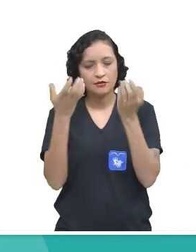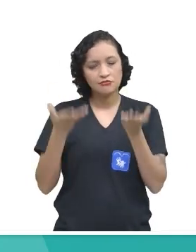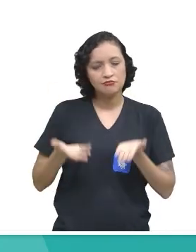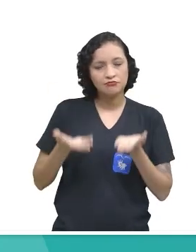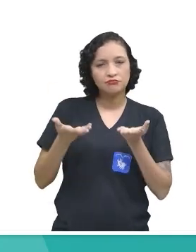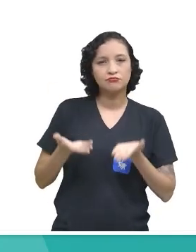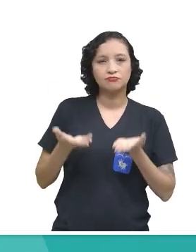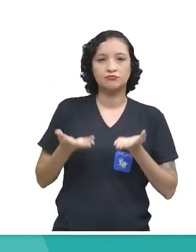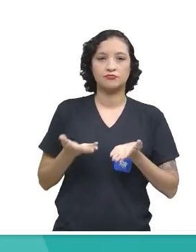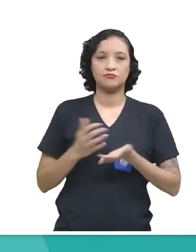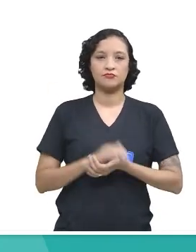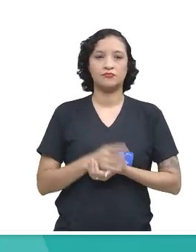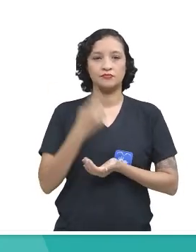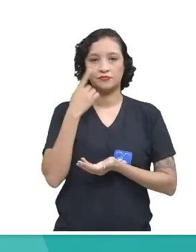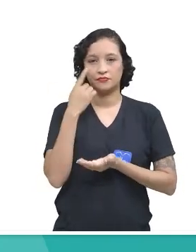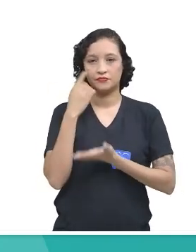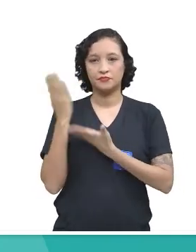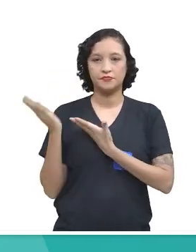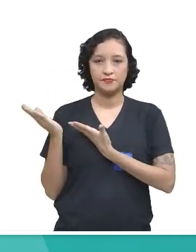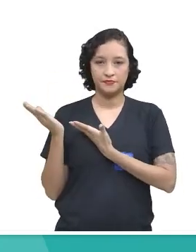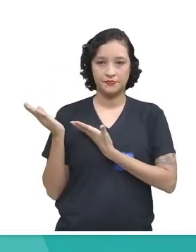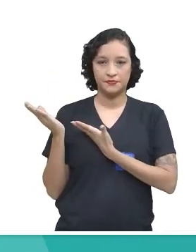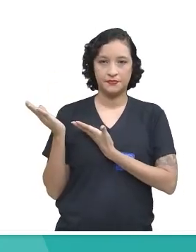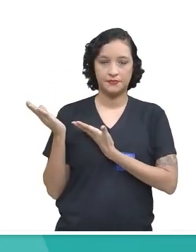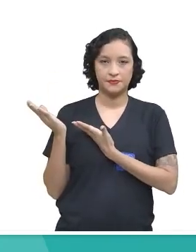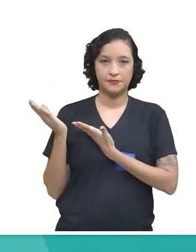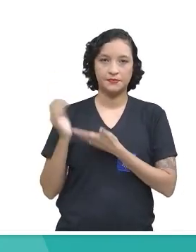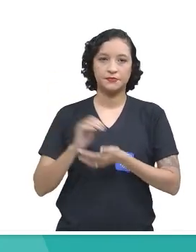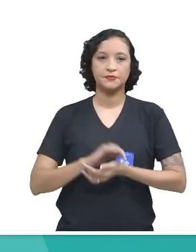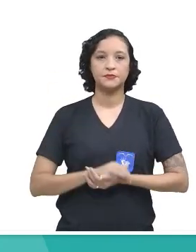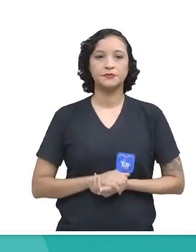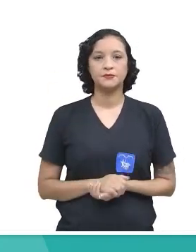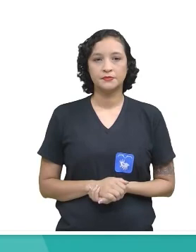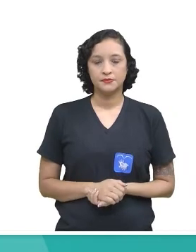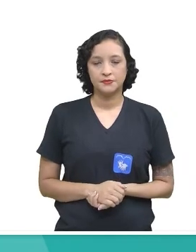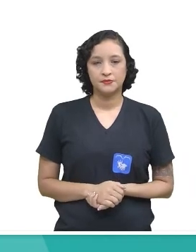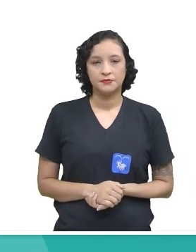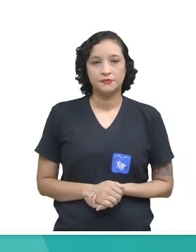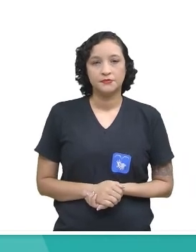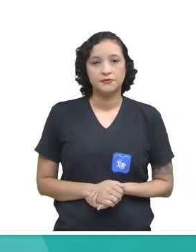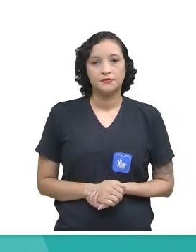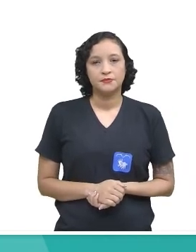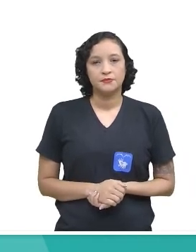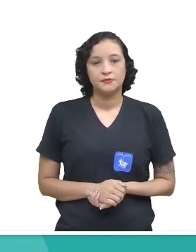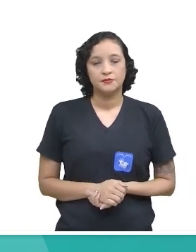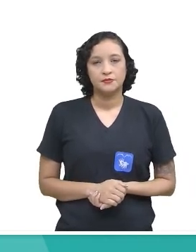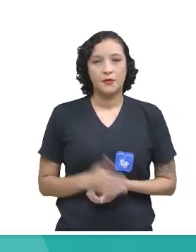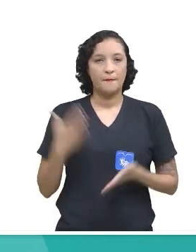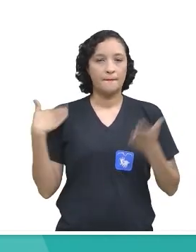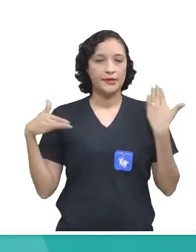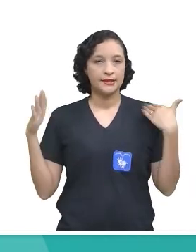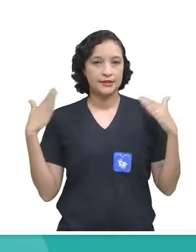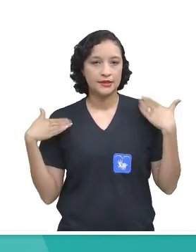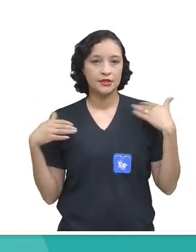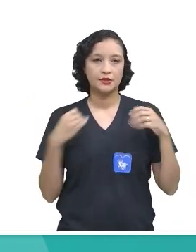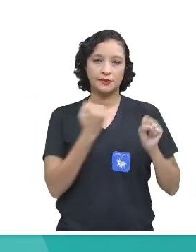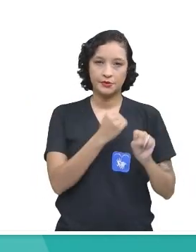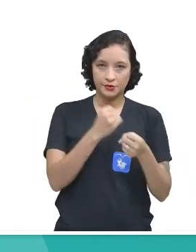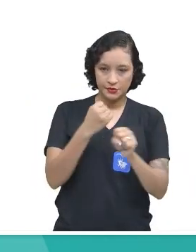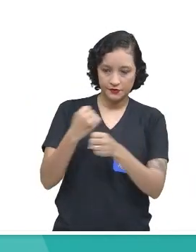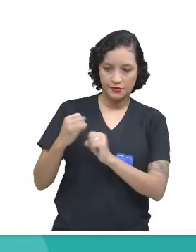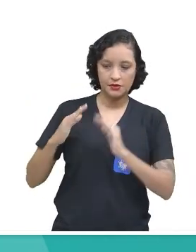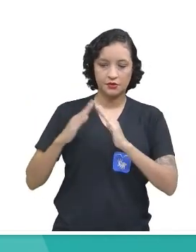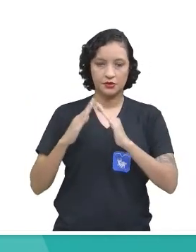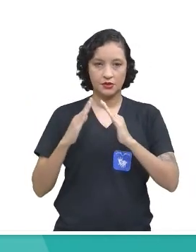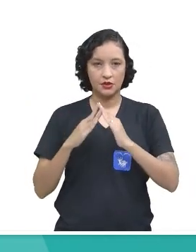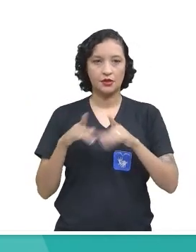Os alongamentos, as atividades domésticas e também os passeios. Todos esses são considerados